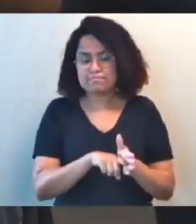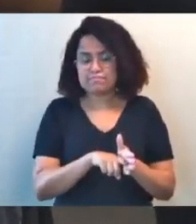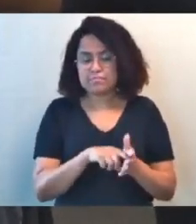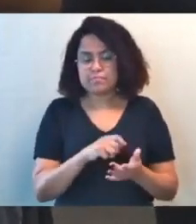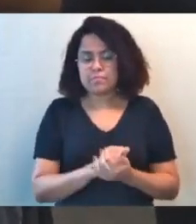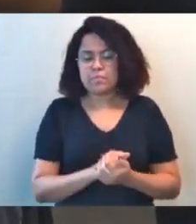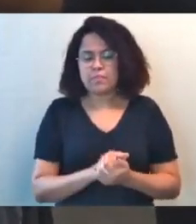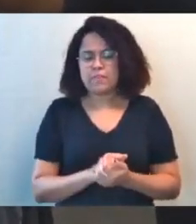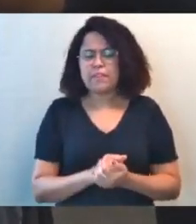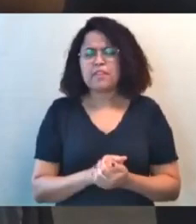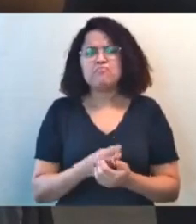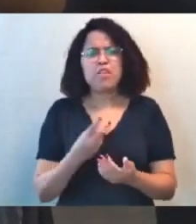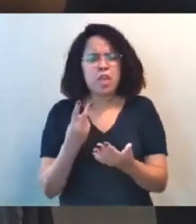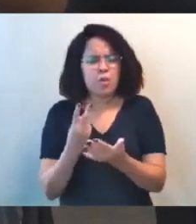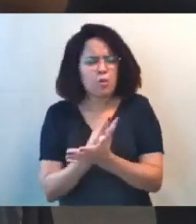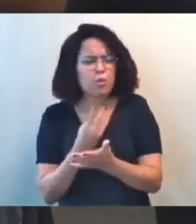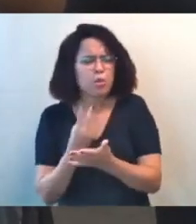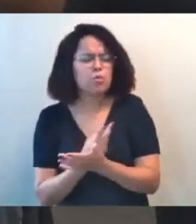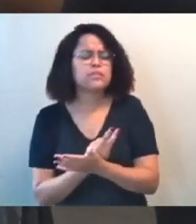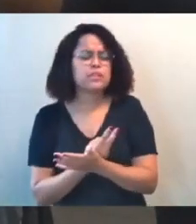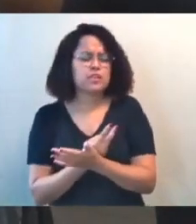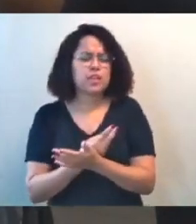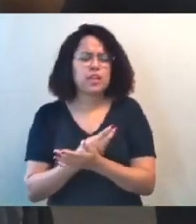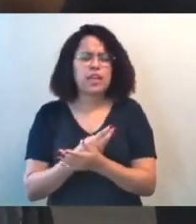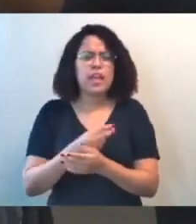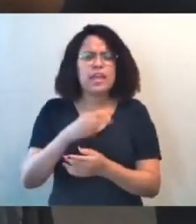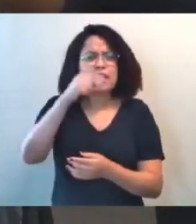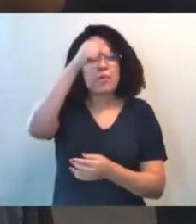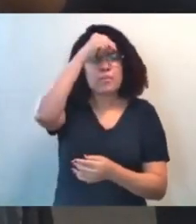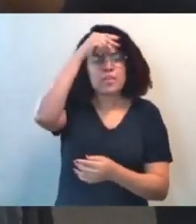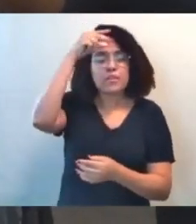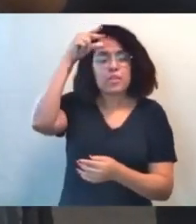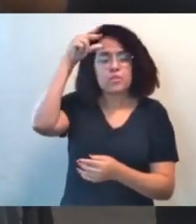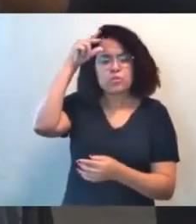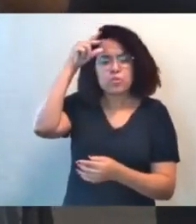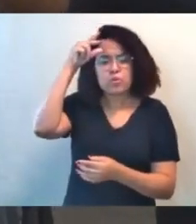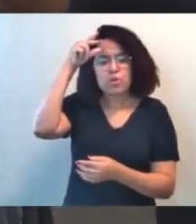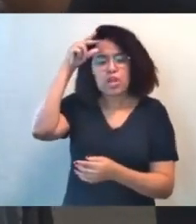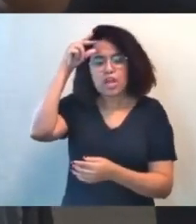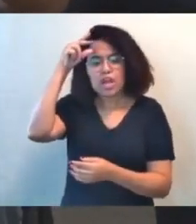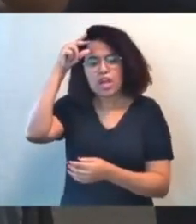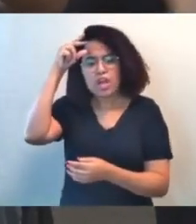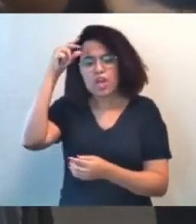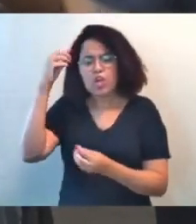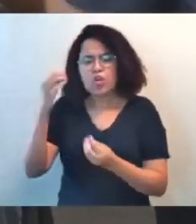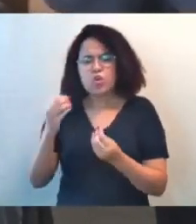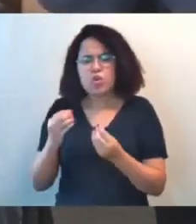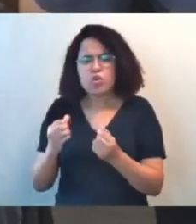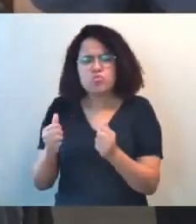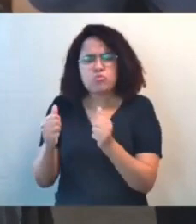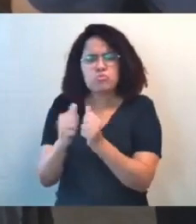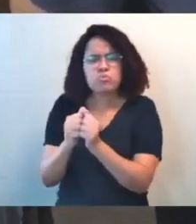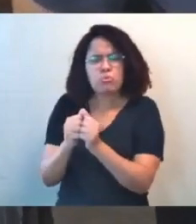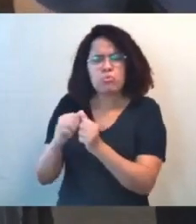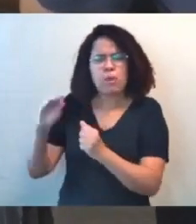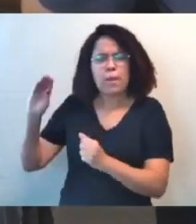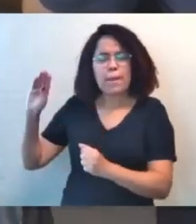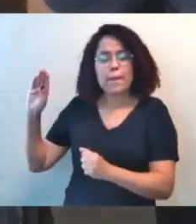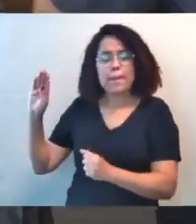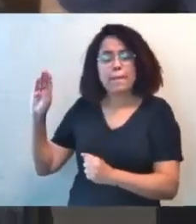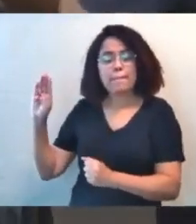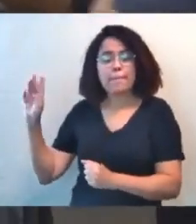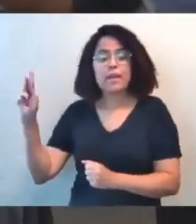algo de errado entre a prefeitura e essa BH Leste. Há um complô entre essa empresa e a BH